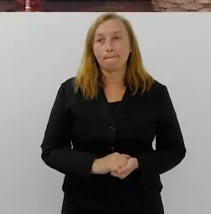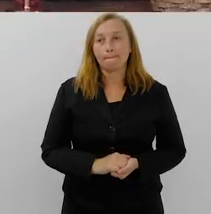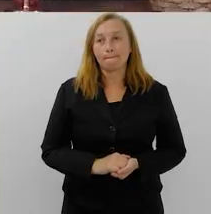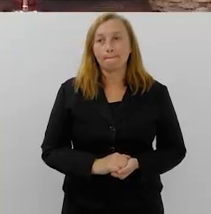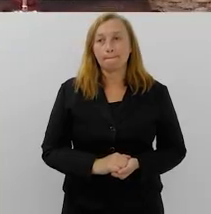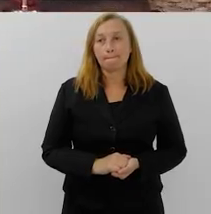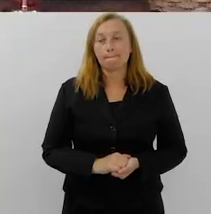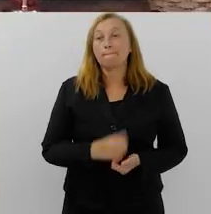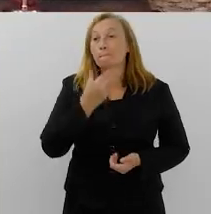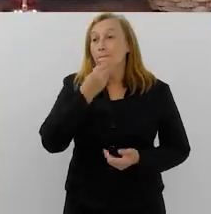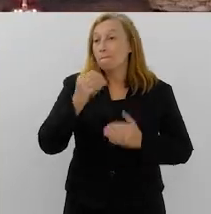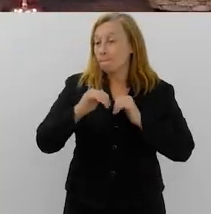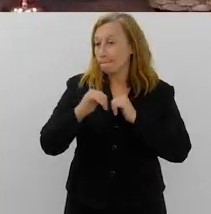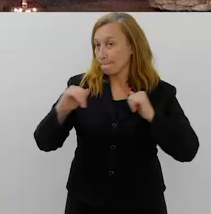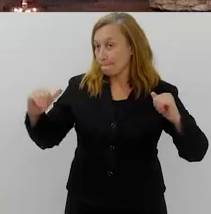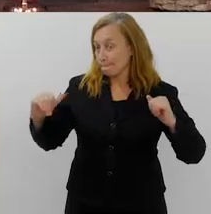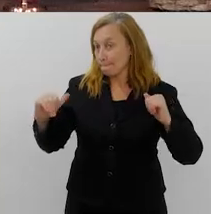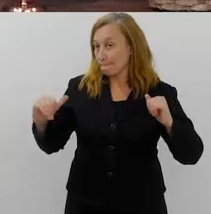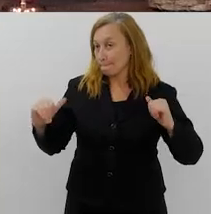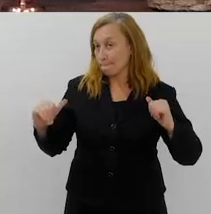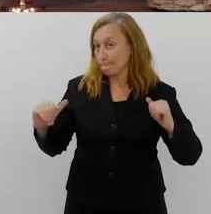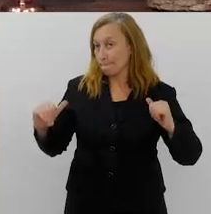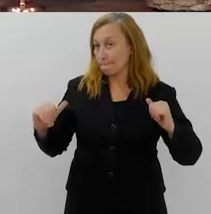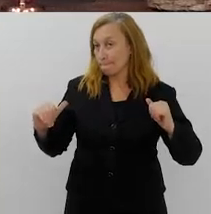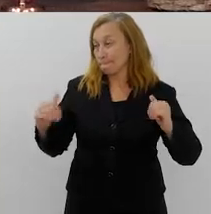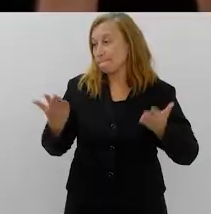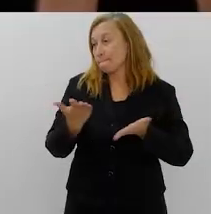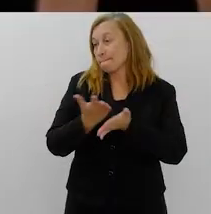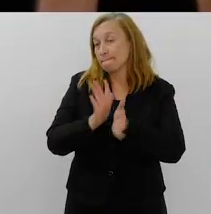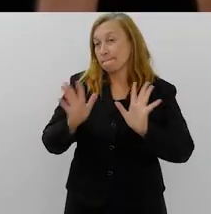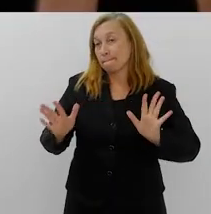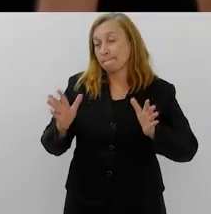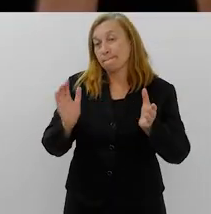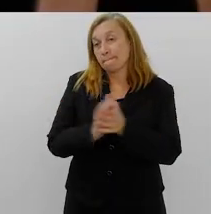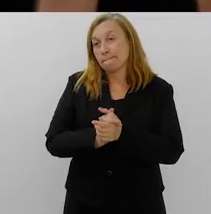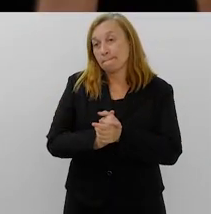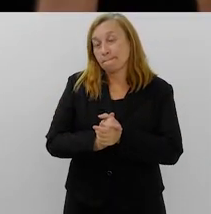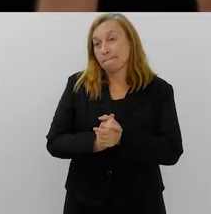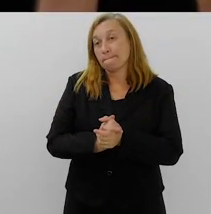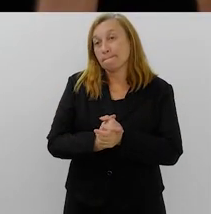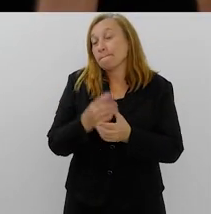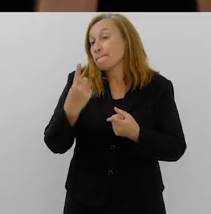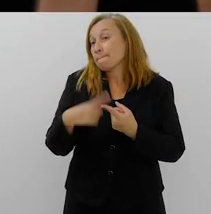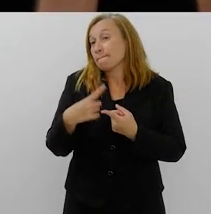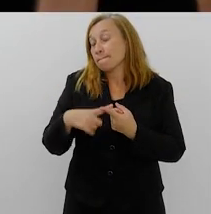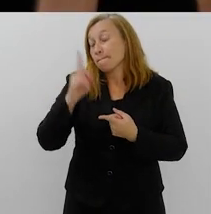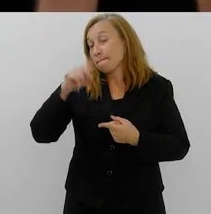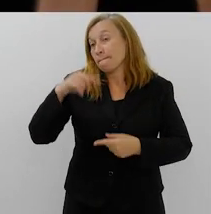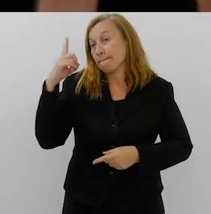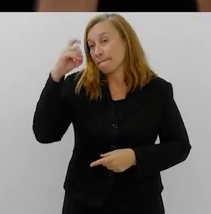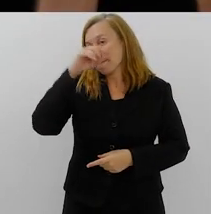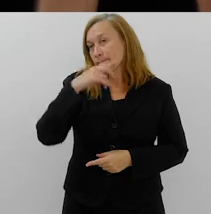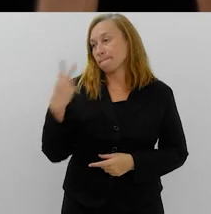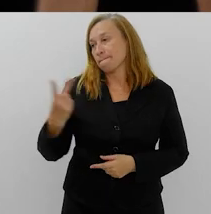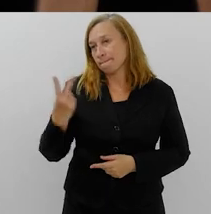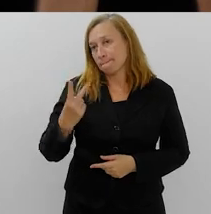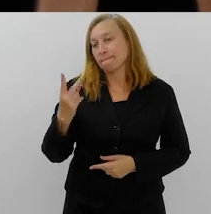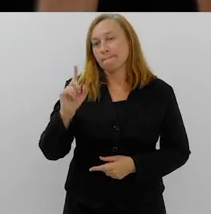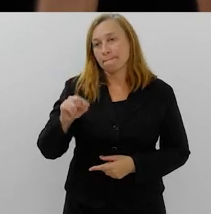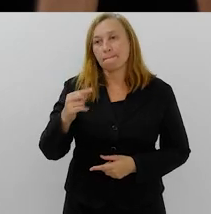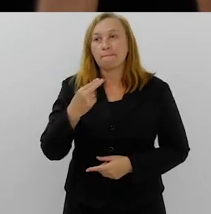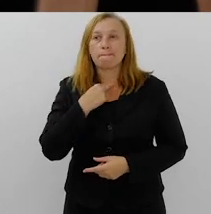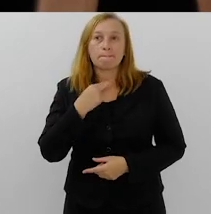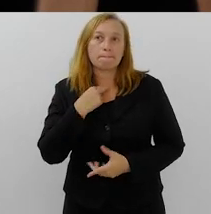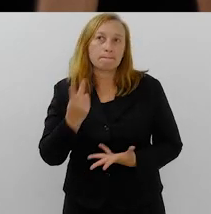né e ele acaba se distanciando e isso vai se desfazendo as relações porque é é muito